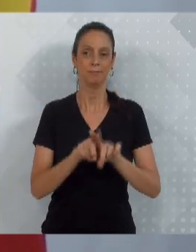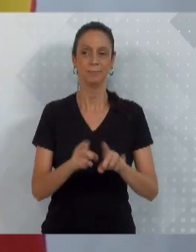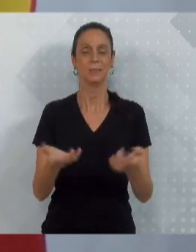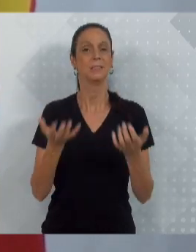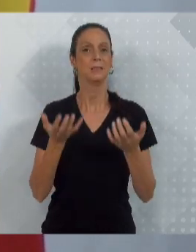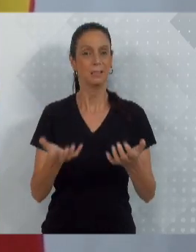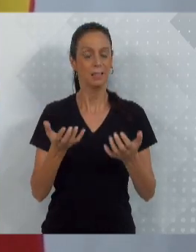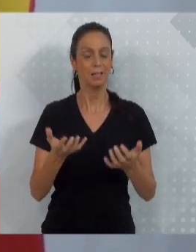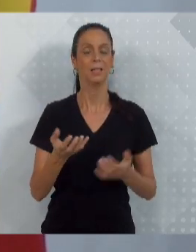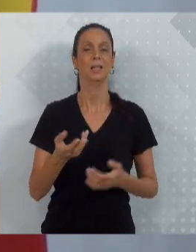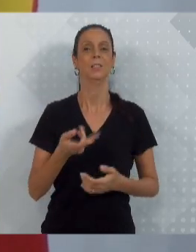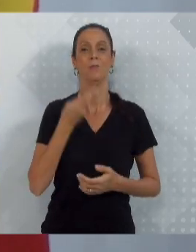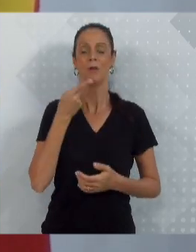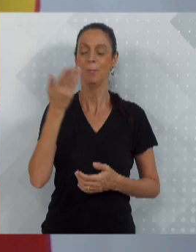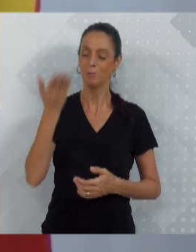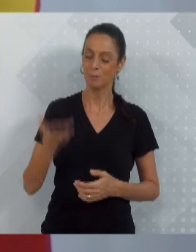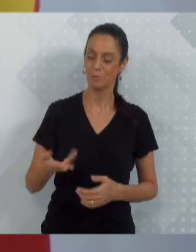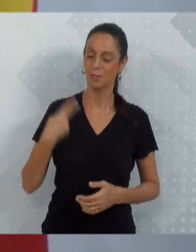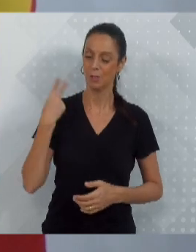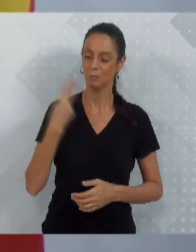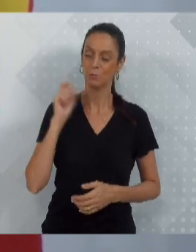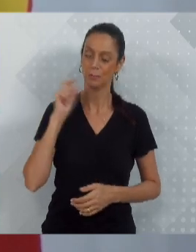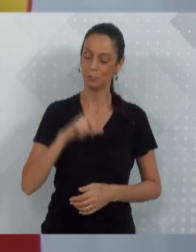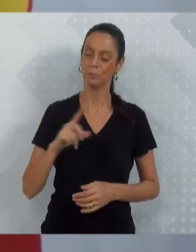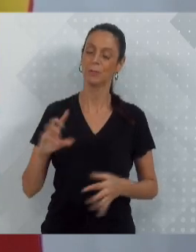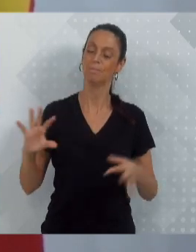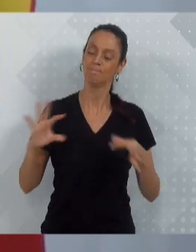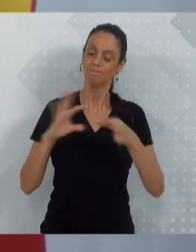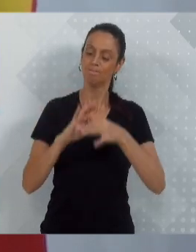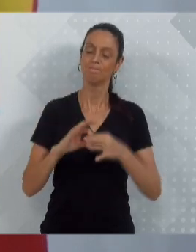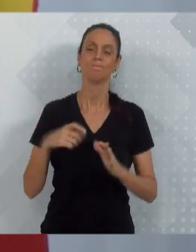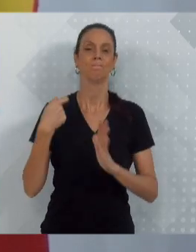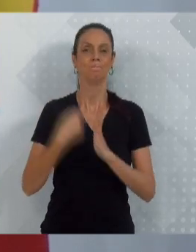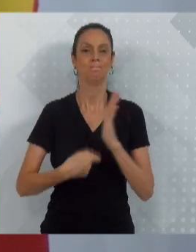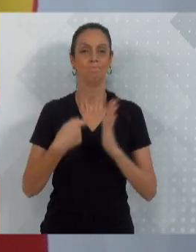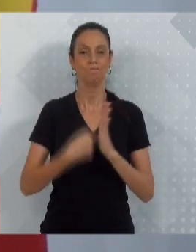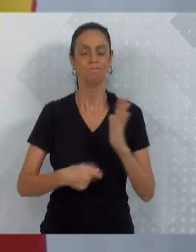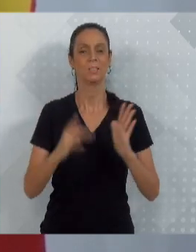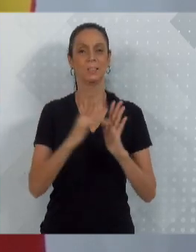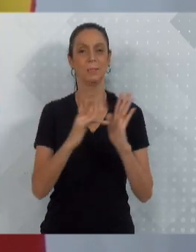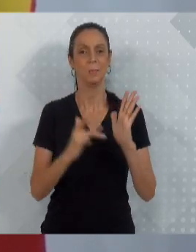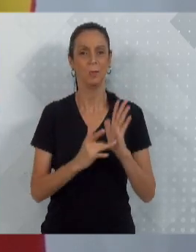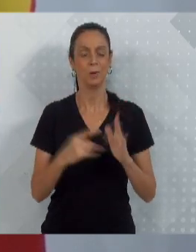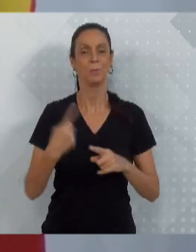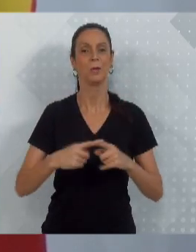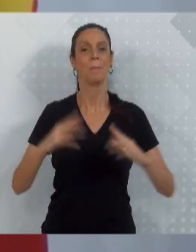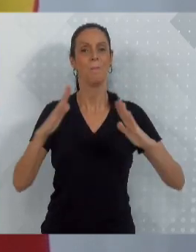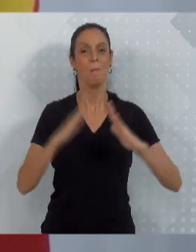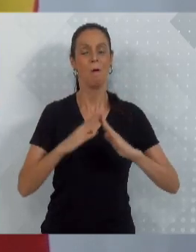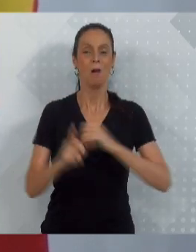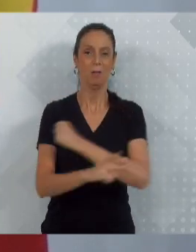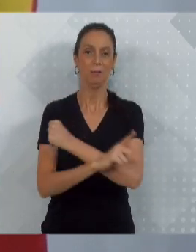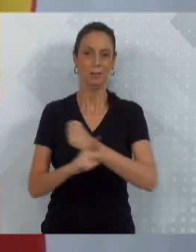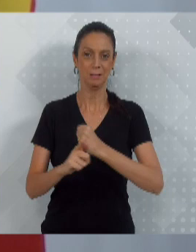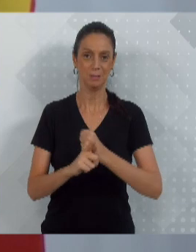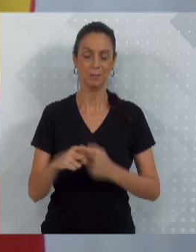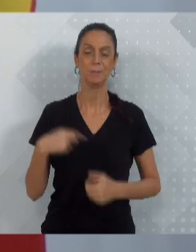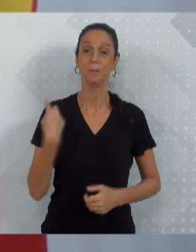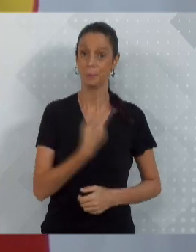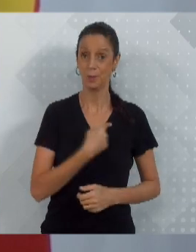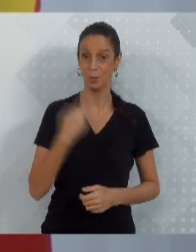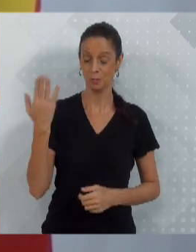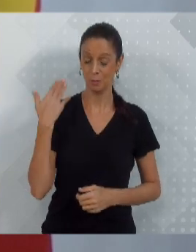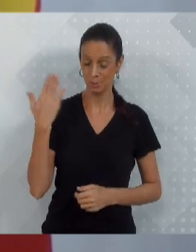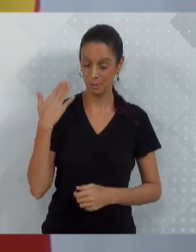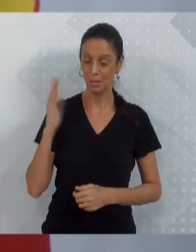vereador Maurício, que também tem sido parceiro nessa pauta que eu vou falar na sequência, até por ser morador da região sul, nós recebemos, eu tenho